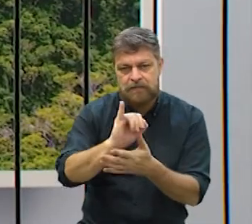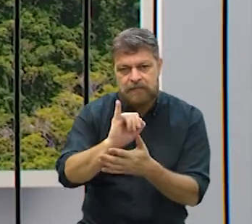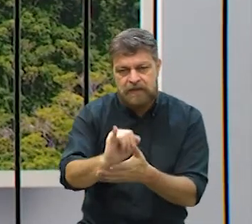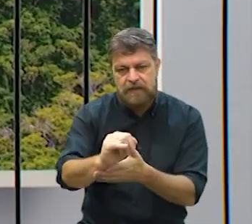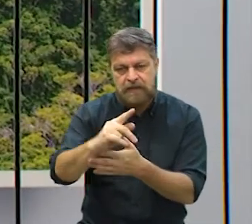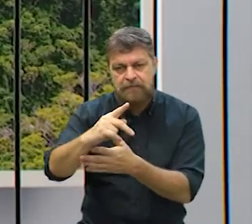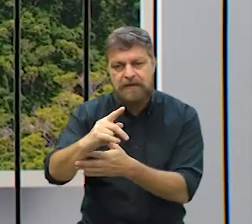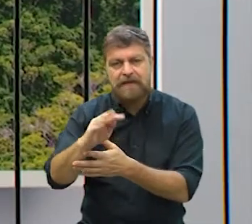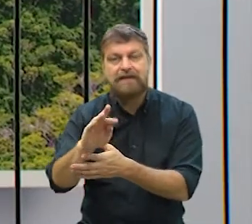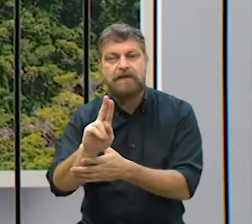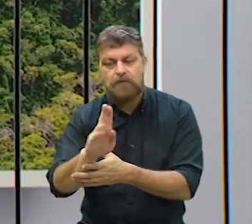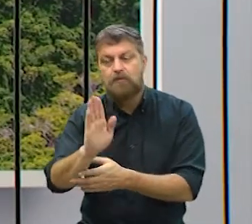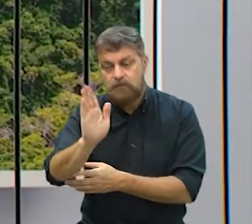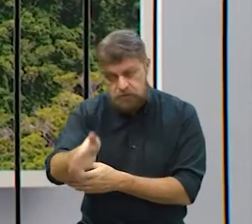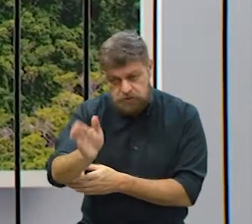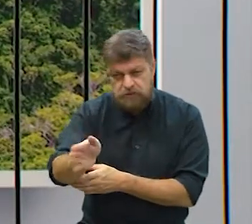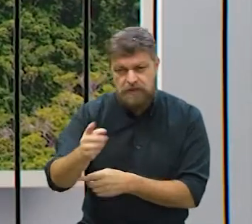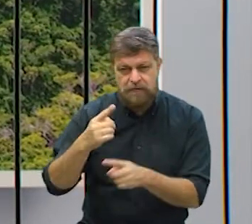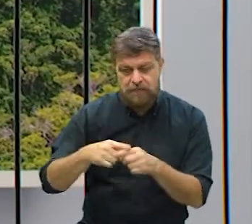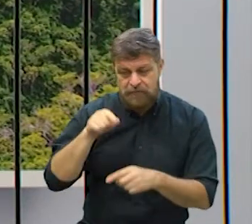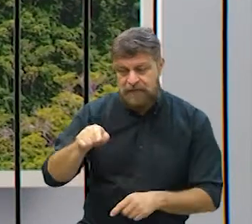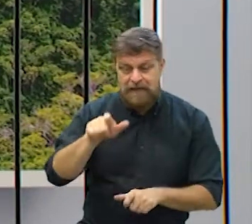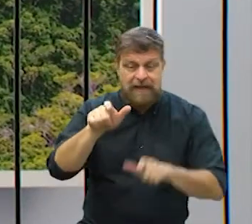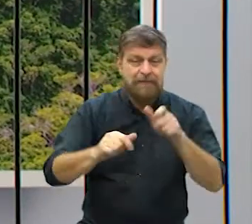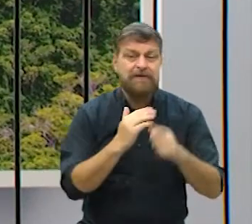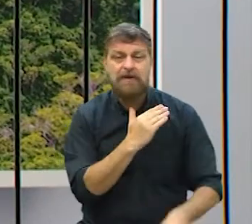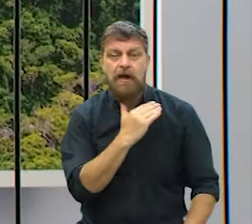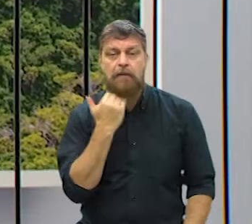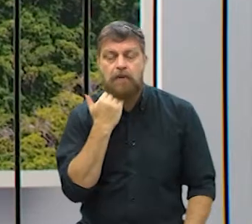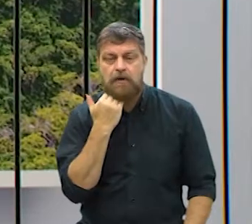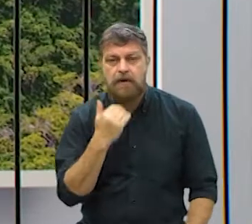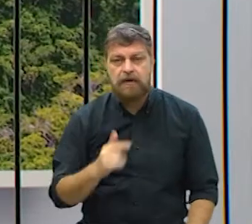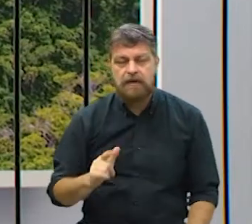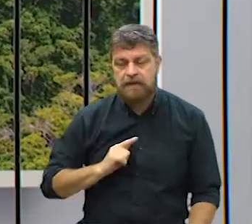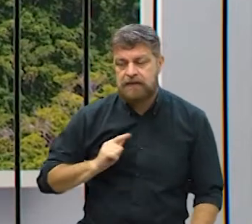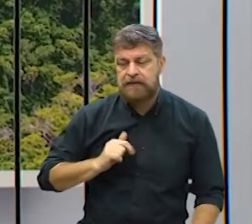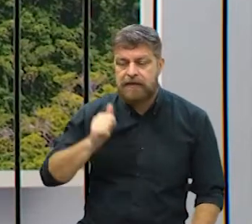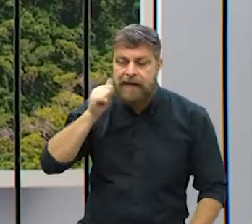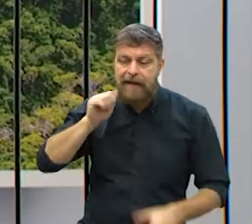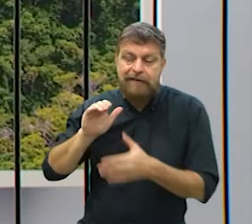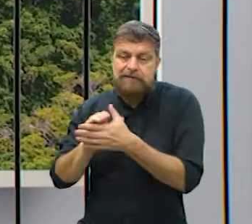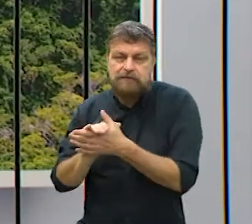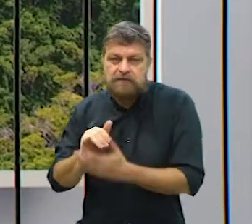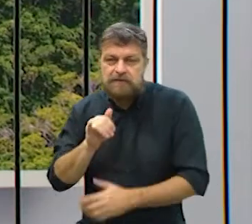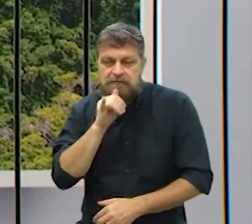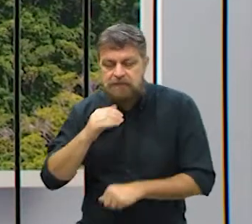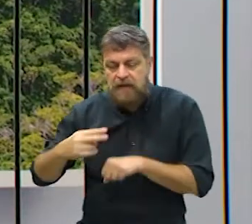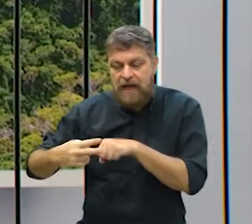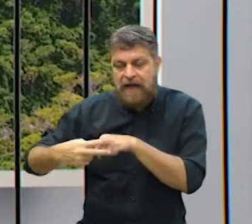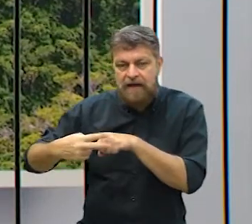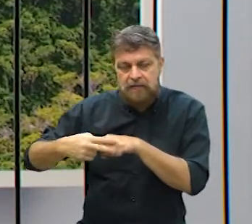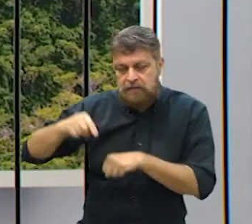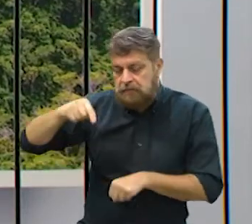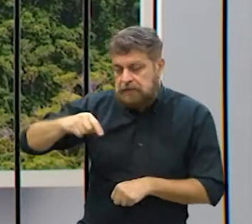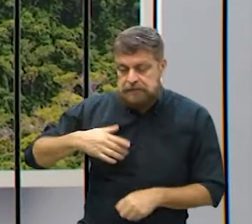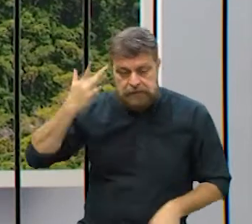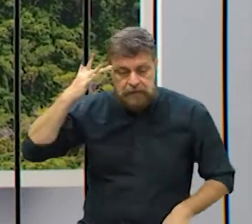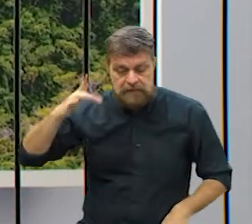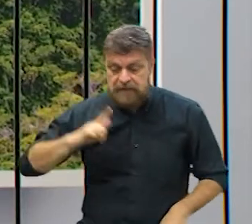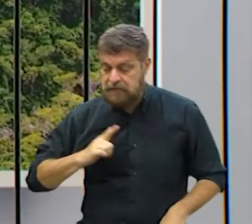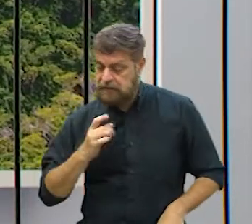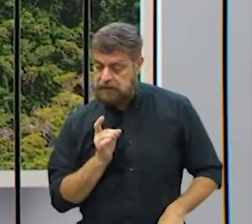IPTU. Para eles é importantíssimo, porque as pessoas morrem e fica para o espólio uma